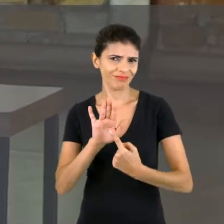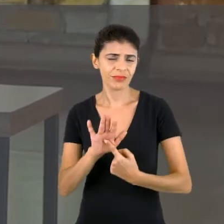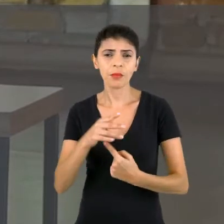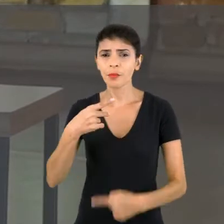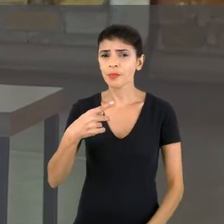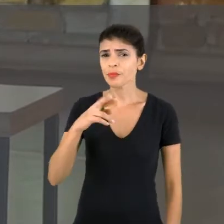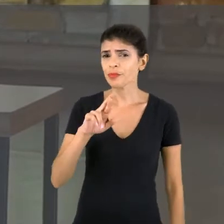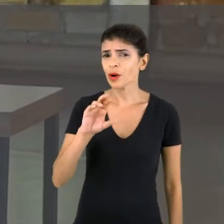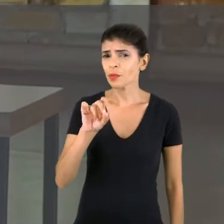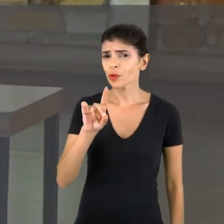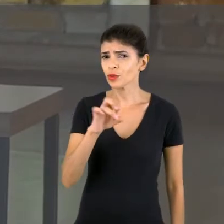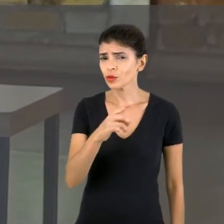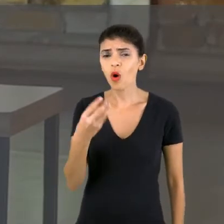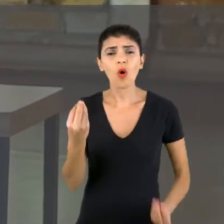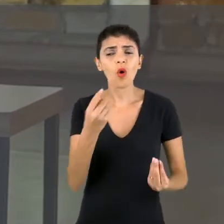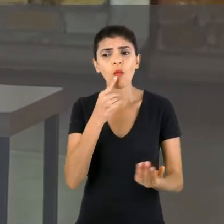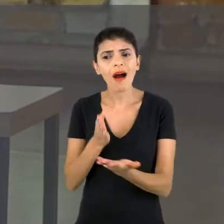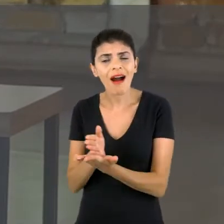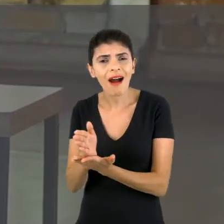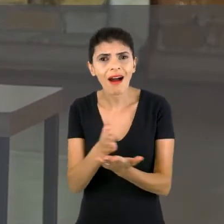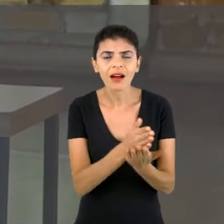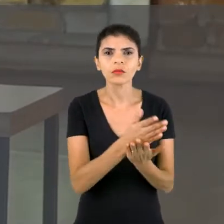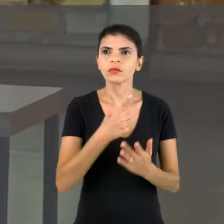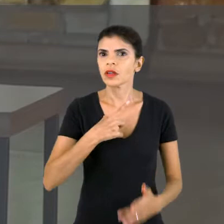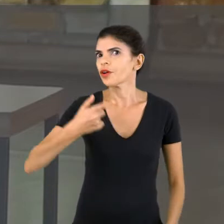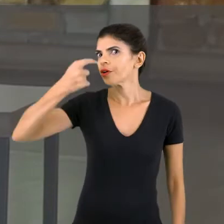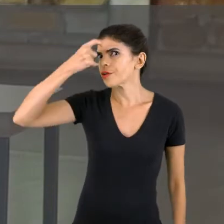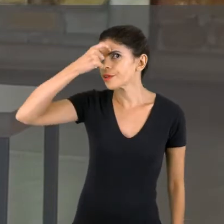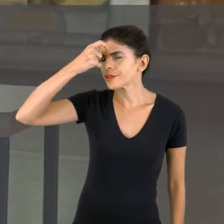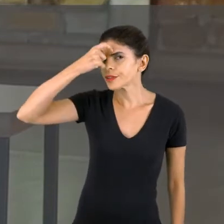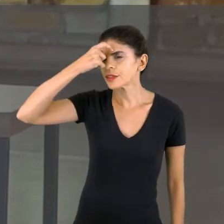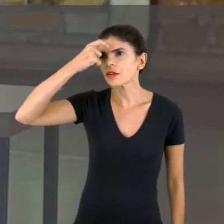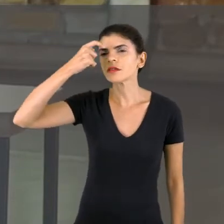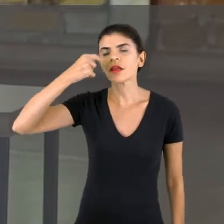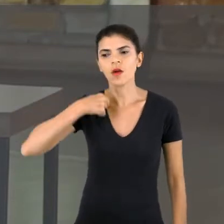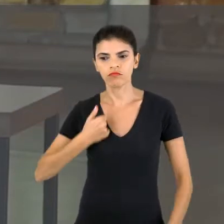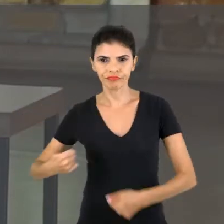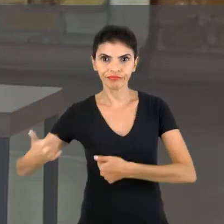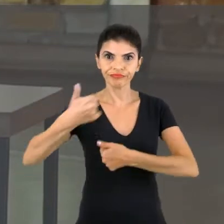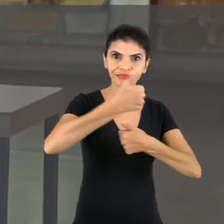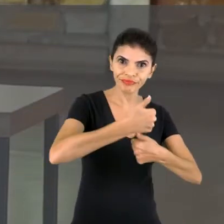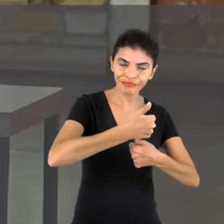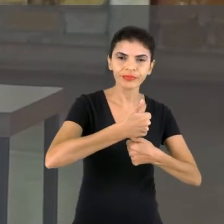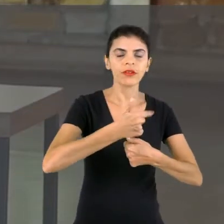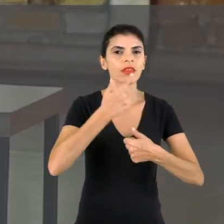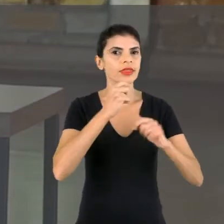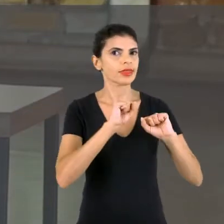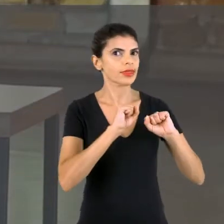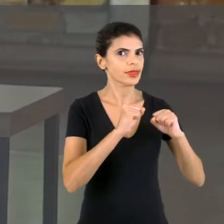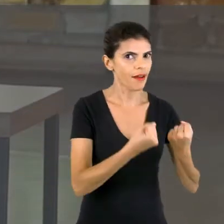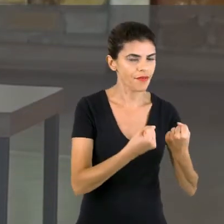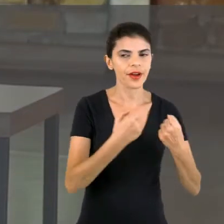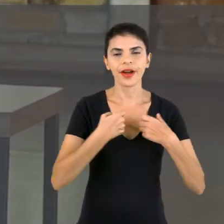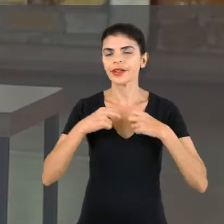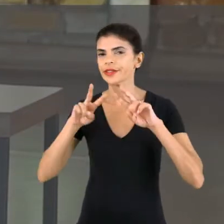uma companhia é escolher os caminhos que a gente vai traçar, é estar ciente dos lugares que você está se colocando, é defender, é